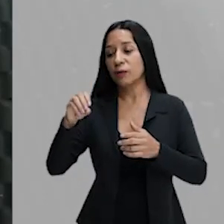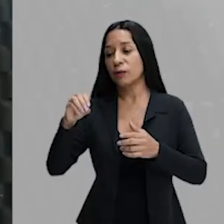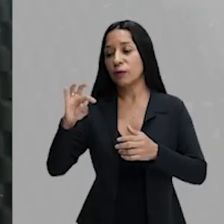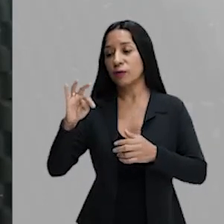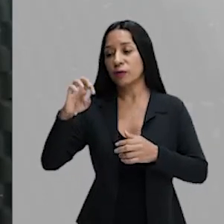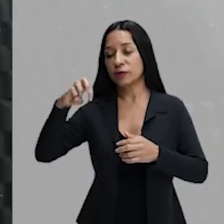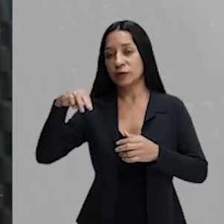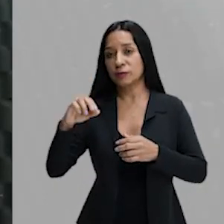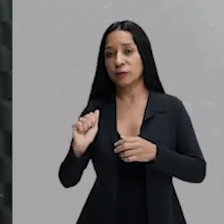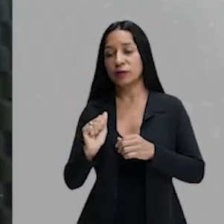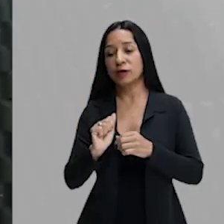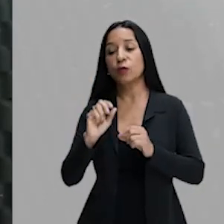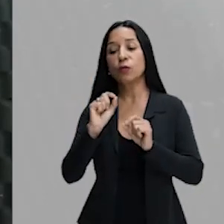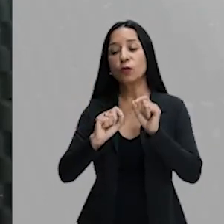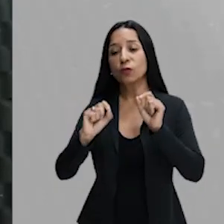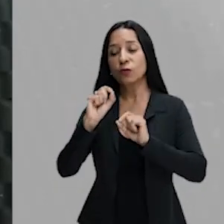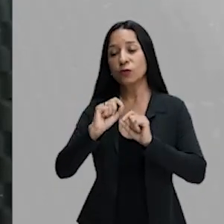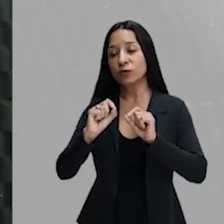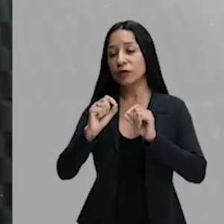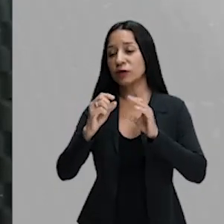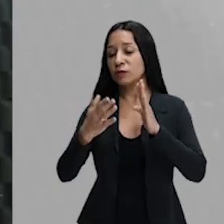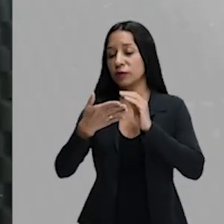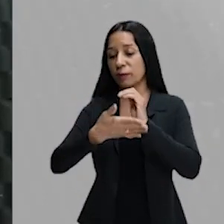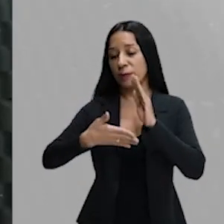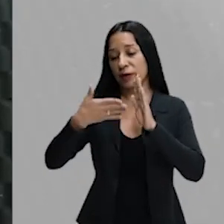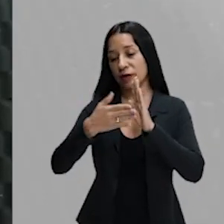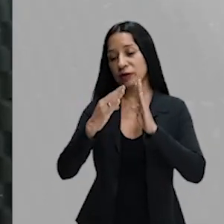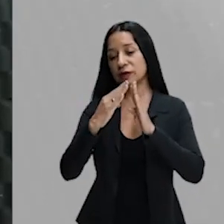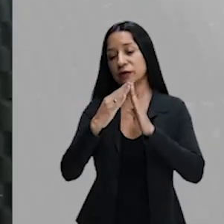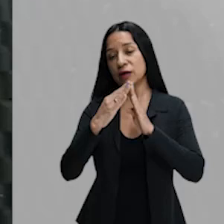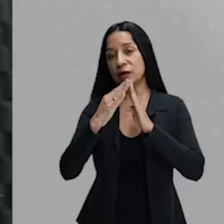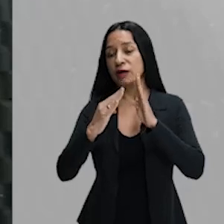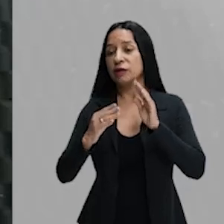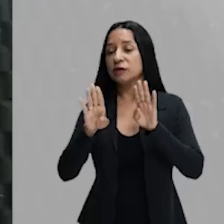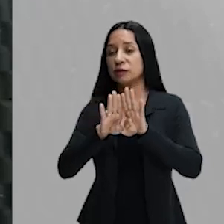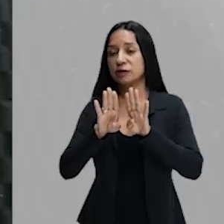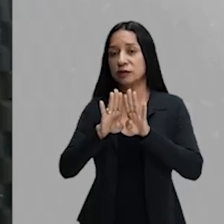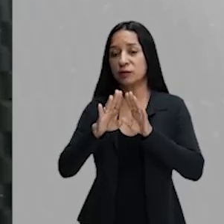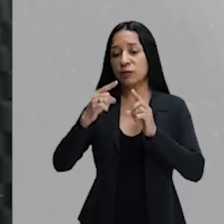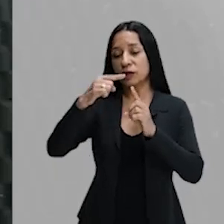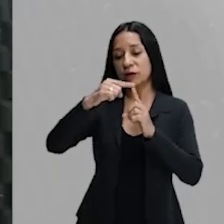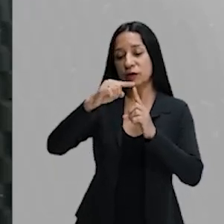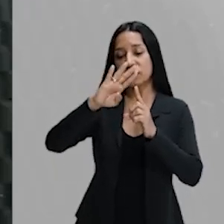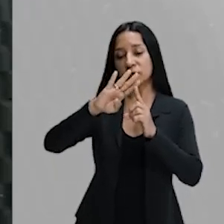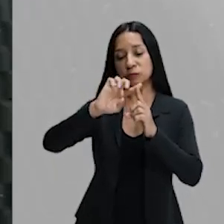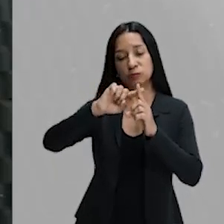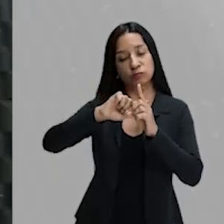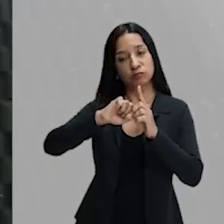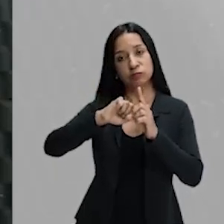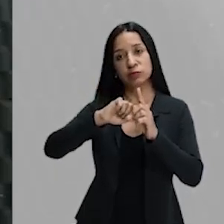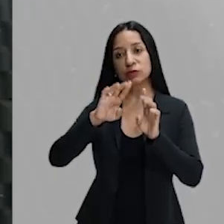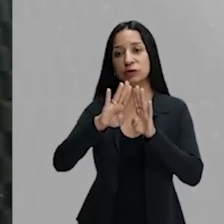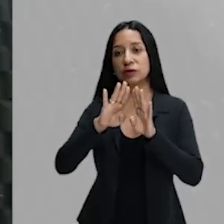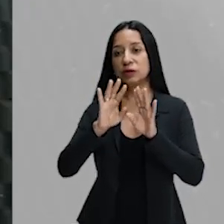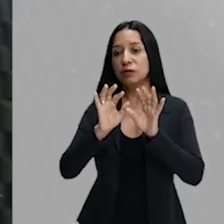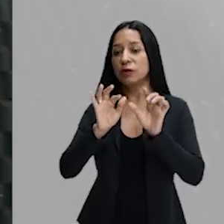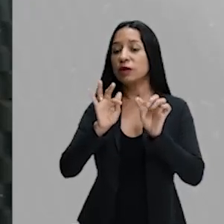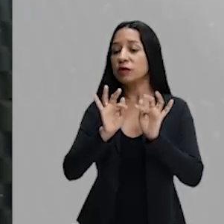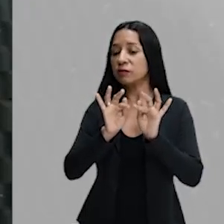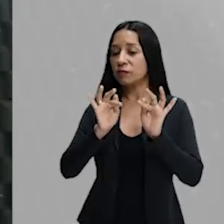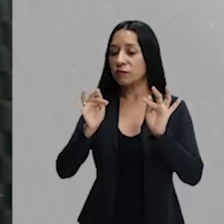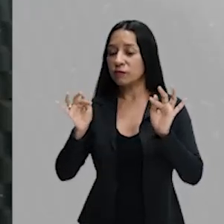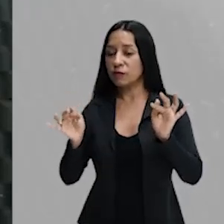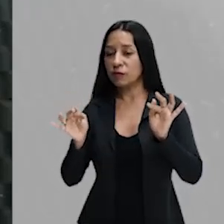da pirâmide, o que são as arestas, área lateral, área da base, fórmula para calcular